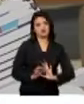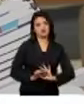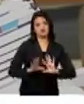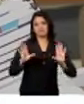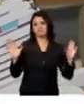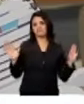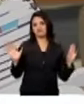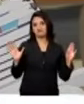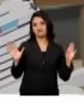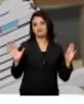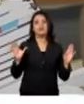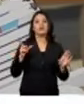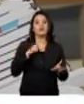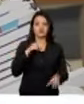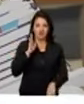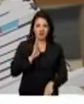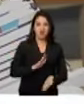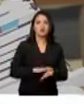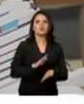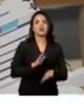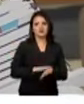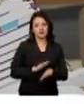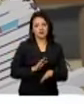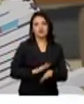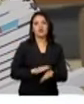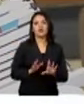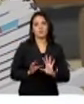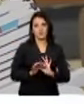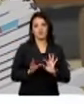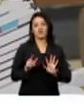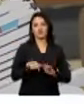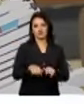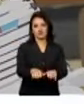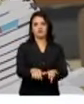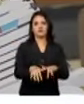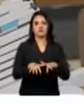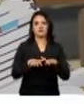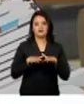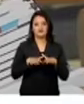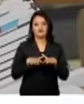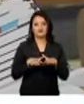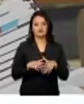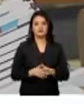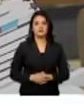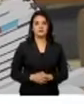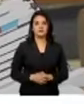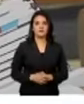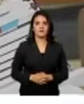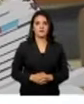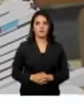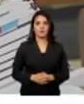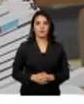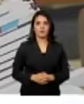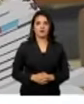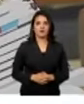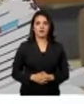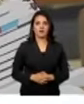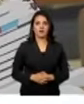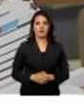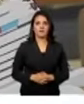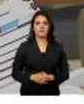tenho crédito em termos de tempo no plenário, não posso me furtar à